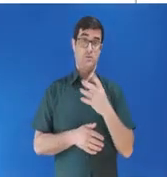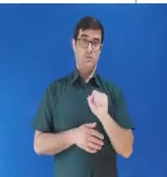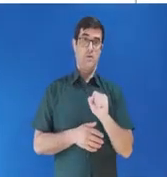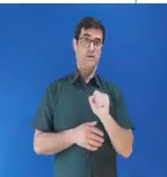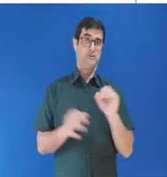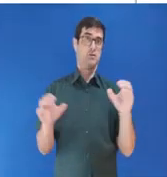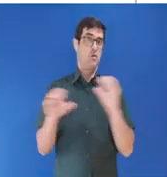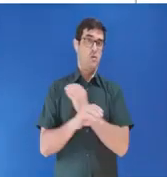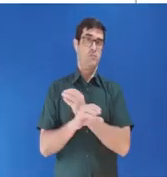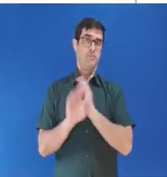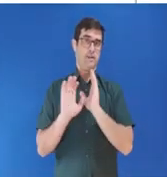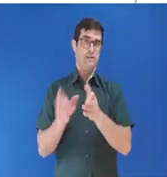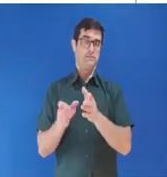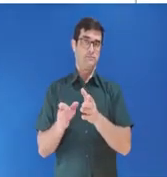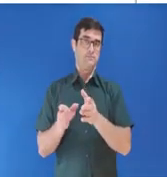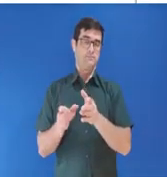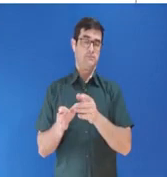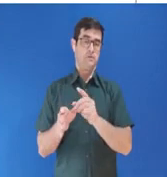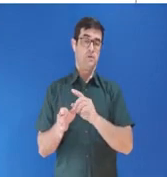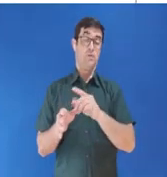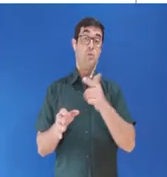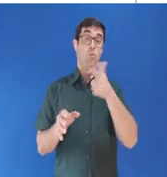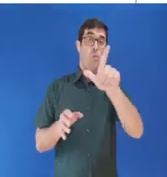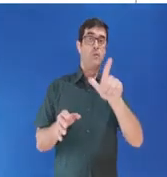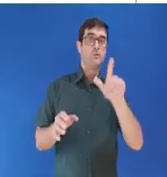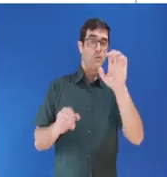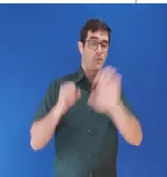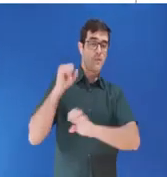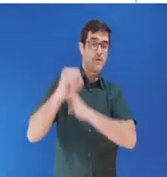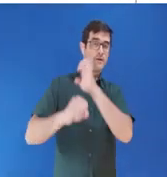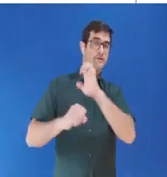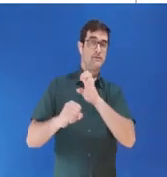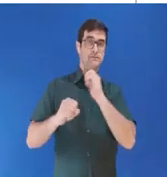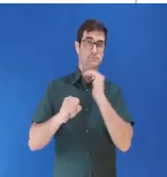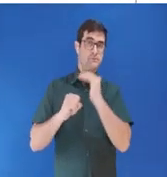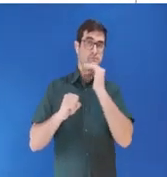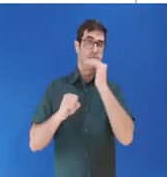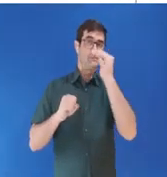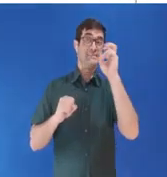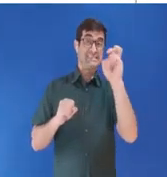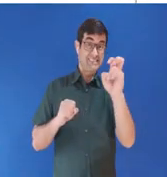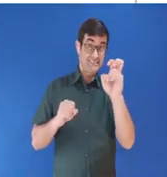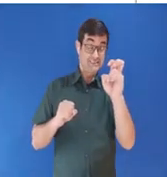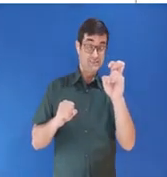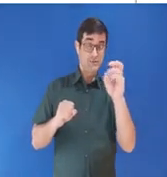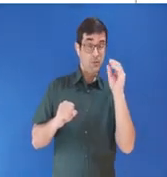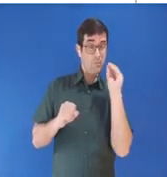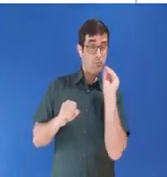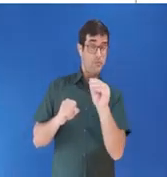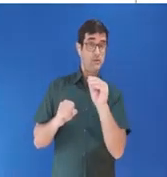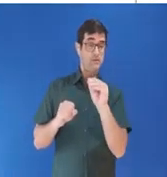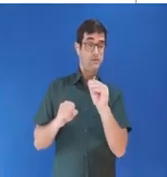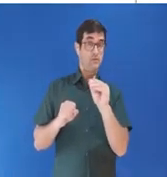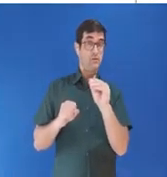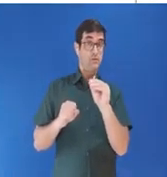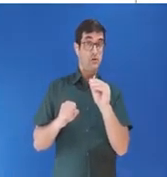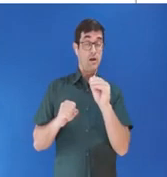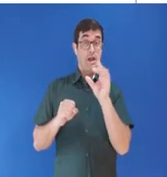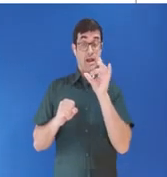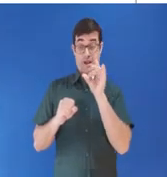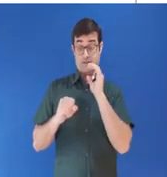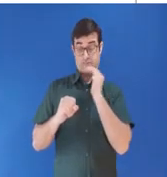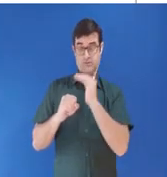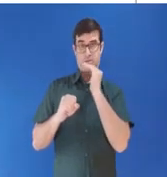próximo elétron teria que entrar aqui, um dos 5 orbitais D. Então, ele tem 5 orbitais, cada um com um elétron. Por isso